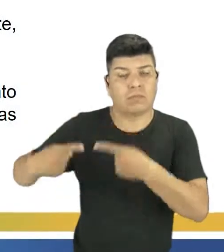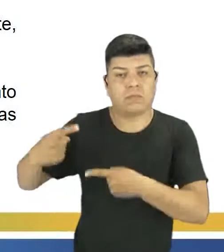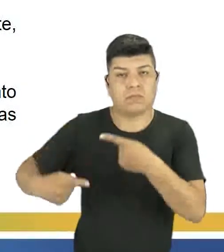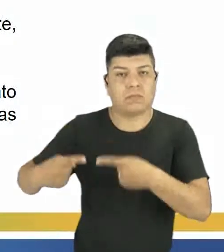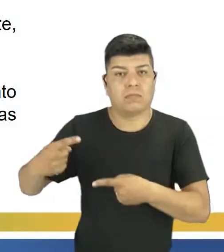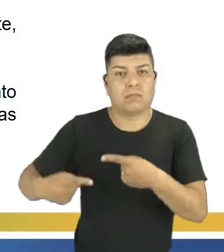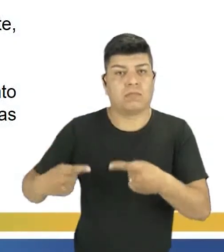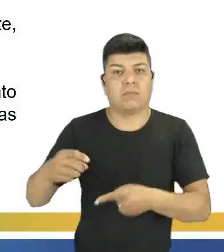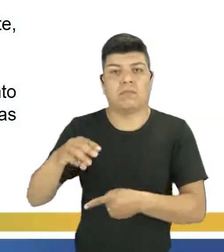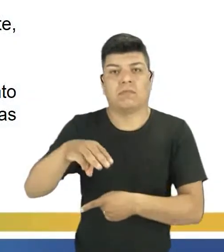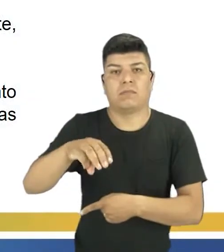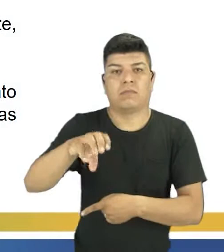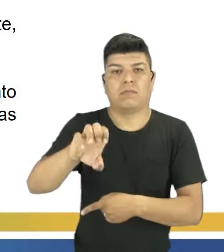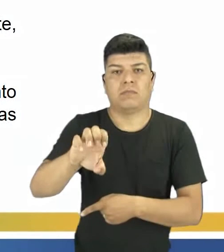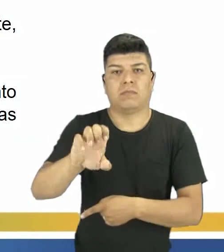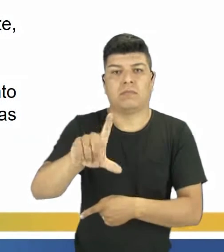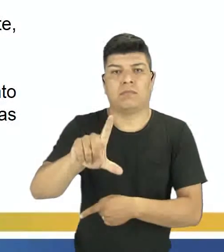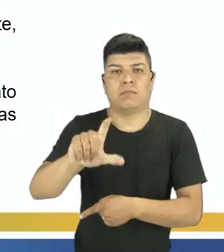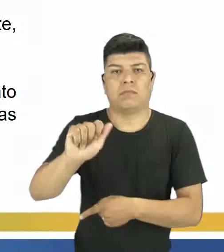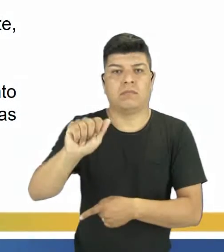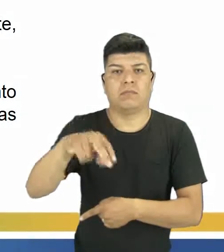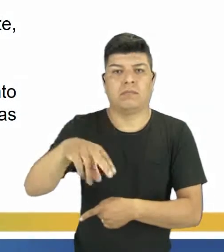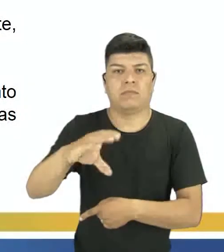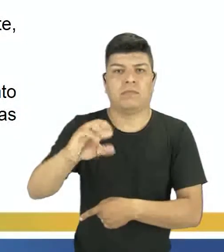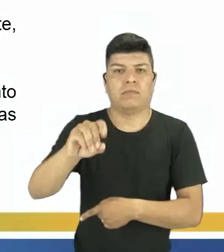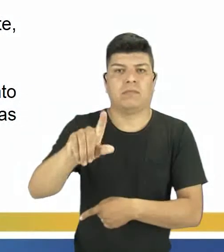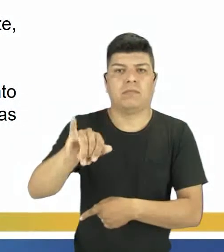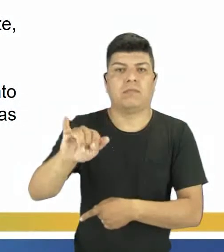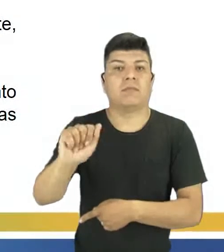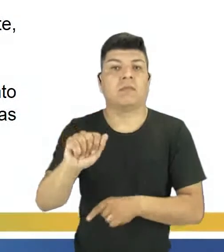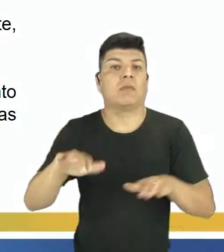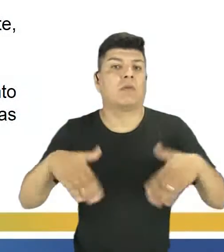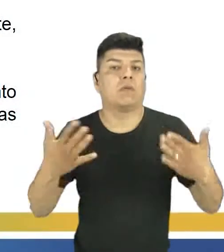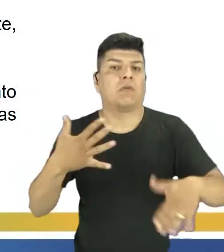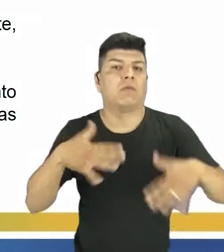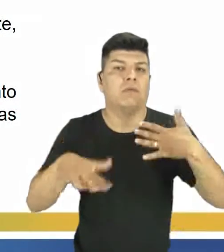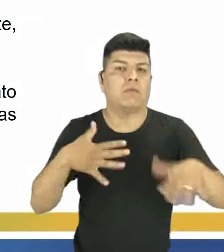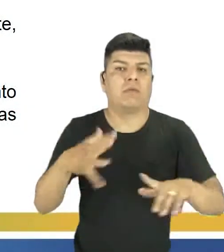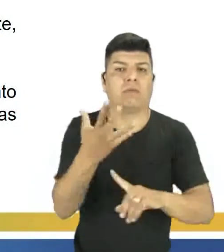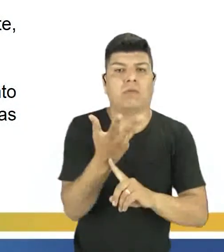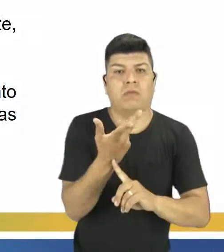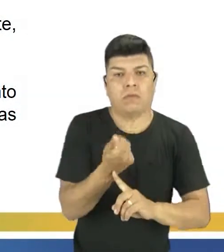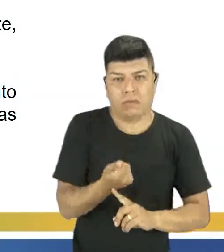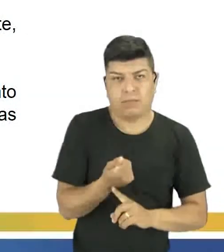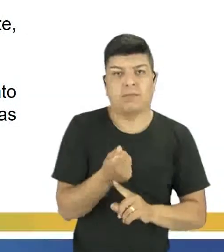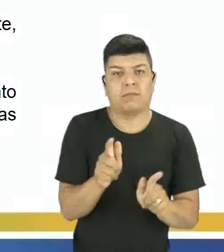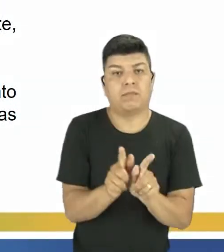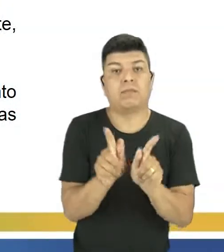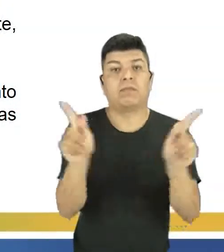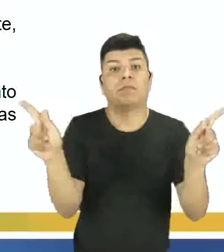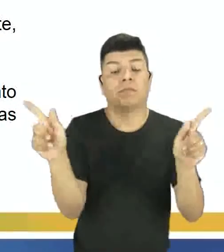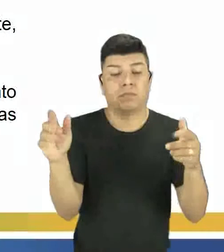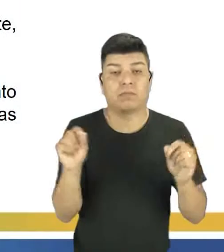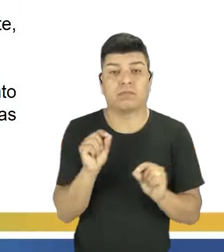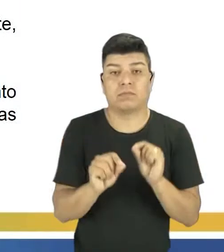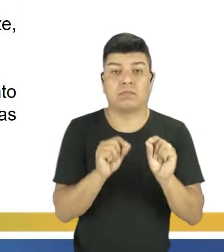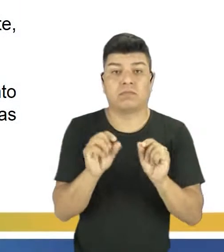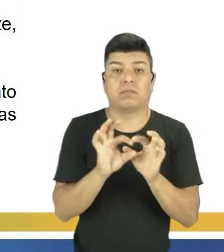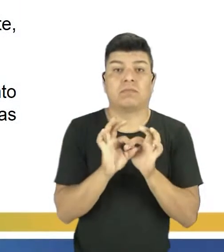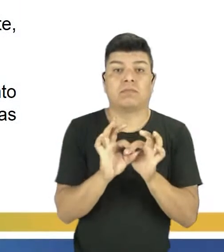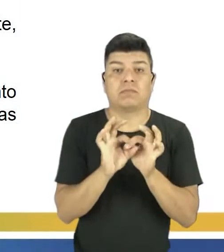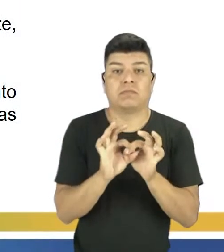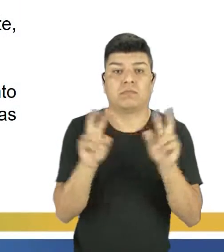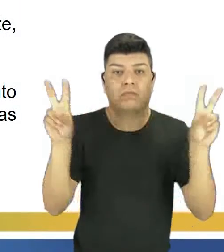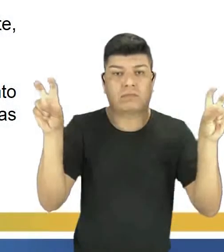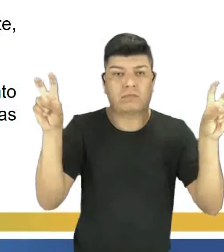sua melancolia. Aí vocês já vão relacionando com qual movimento artístico das vanguardas, né, fazia parte aí